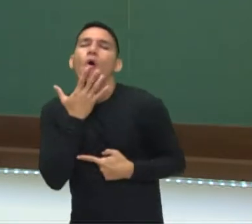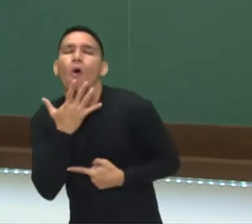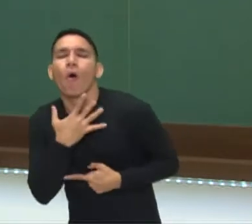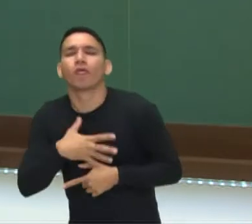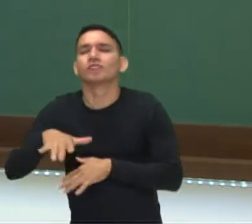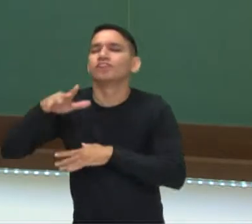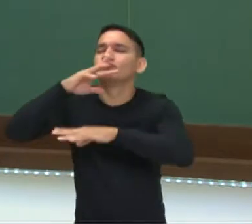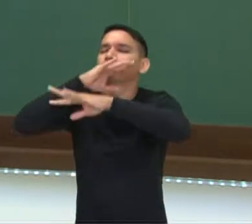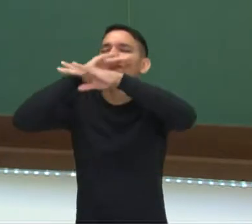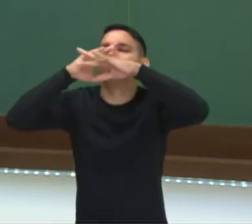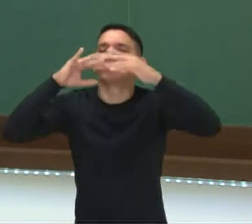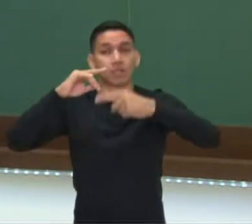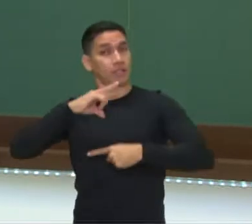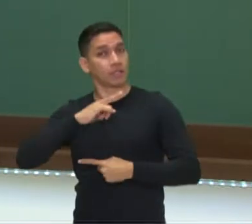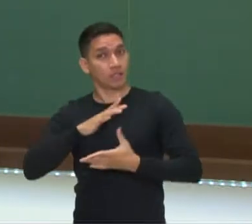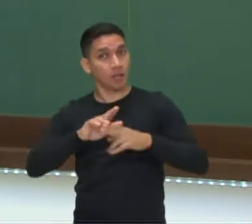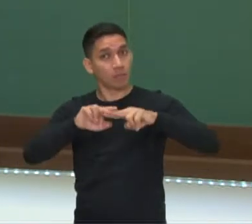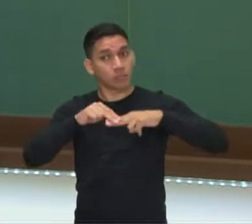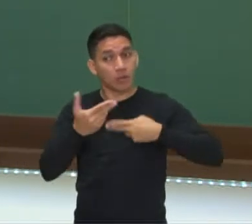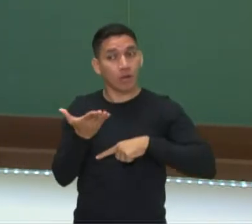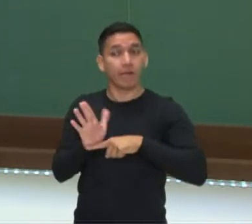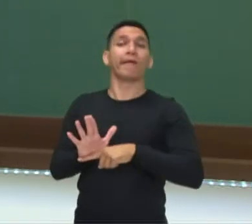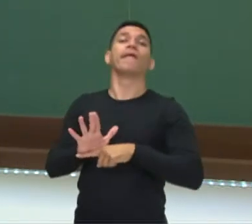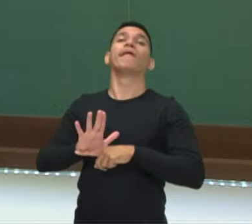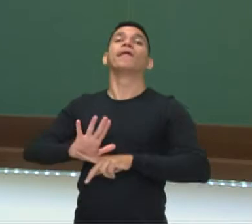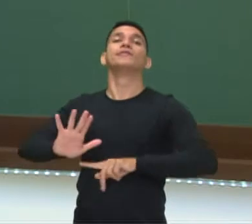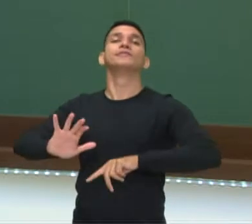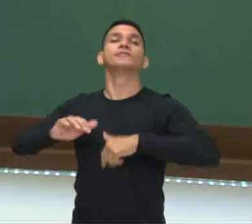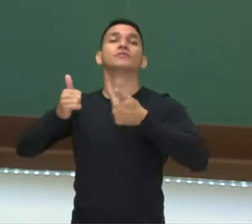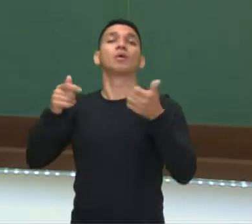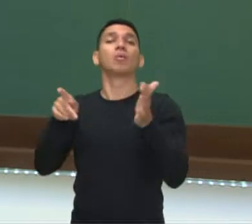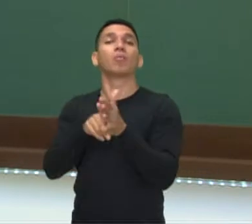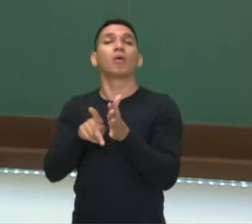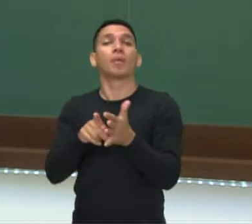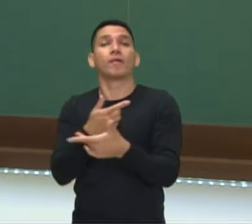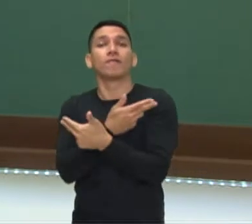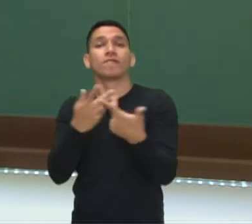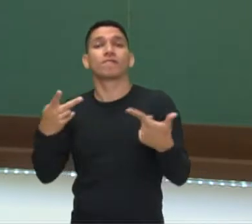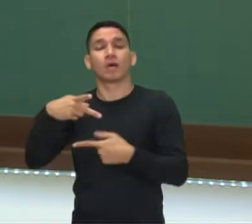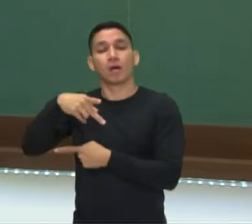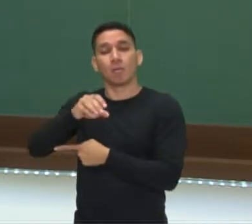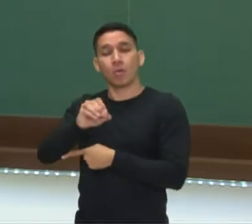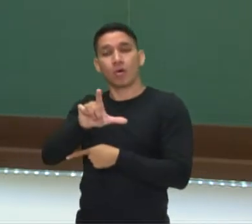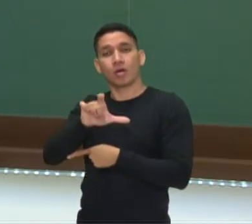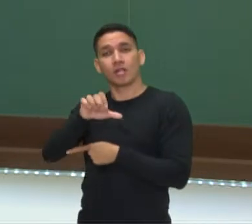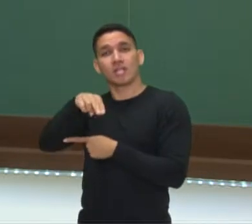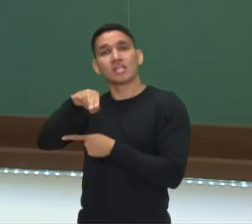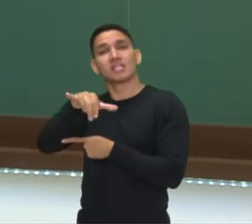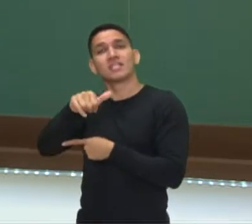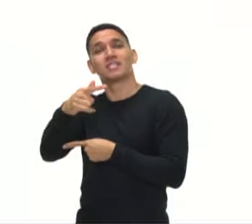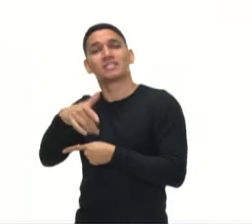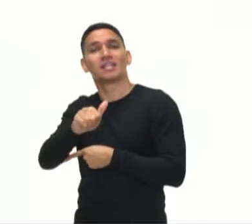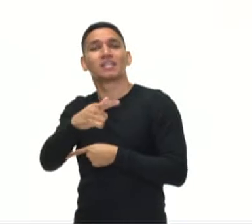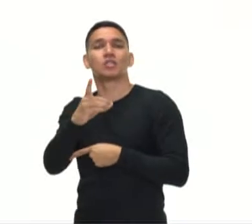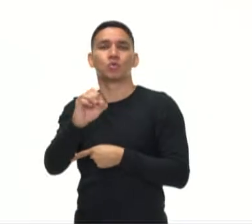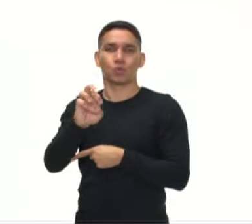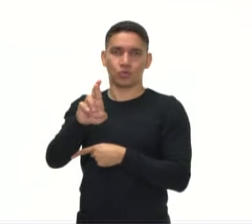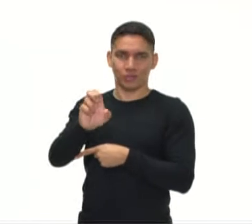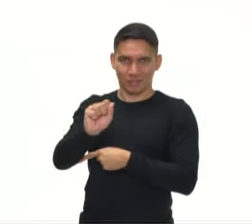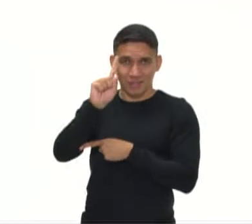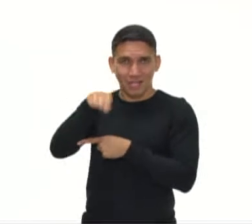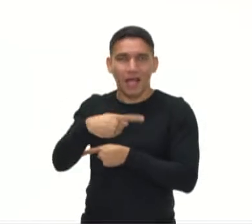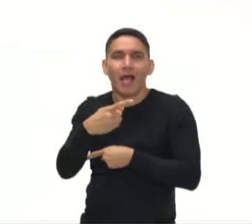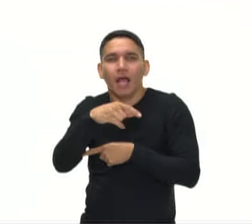vai favorecer então a presença de agentes polinizadores, como por exemplo os insetos.